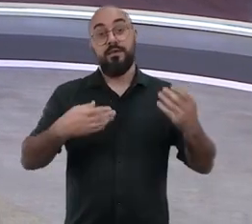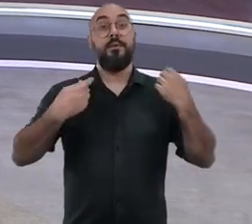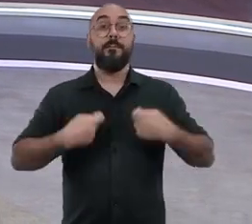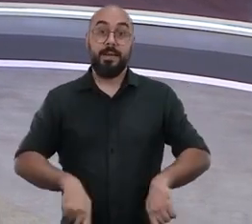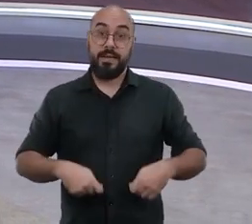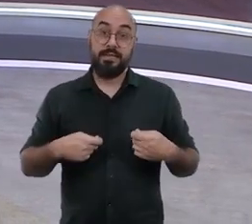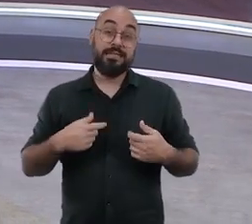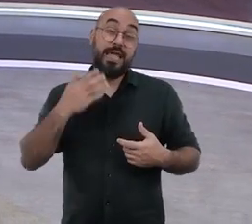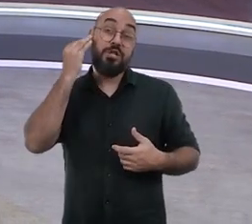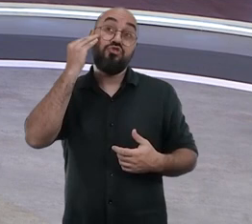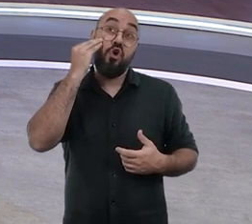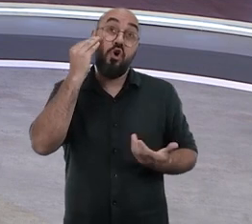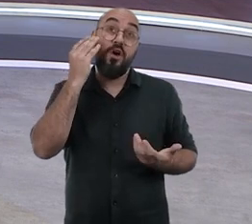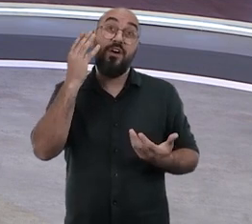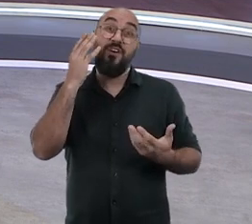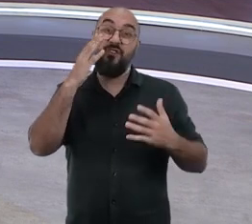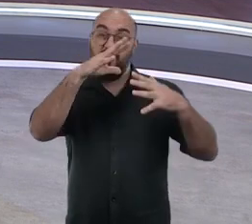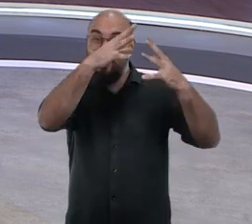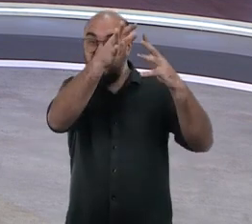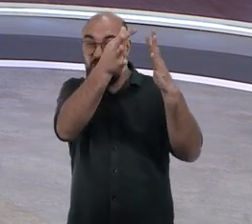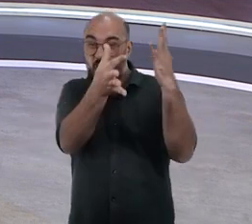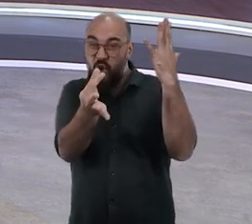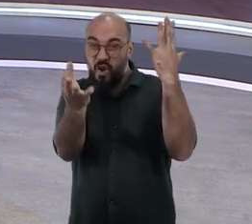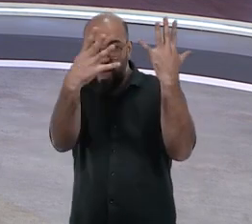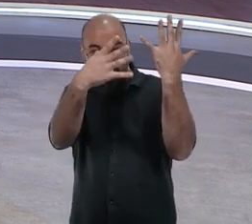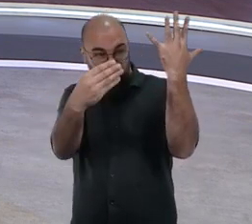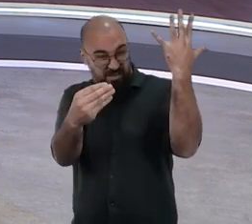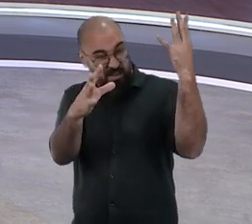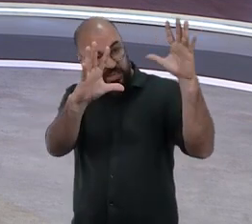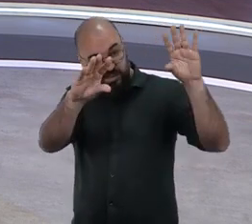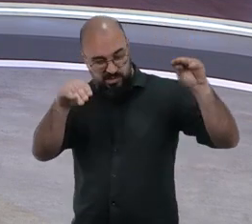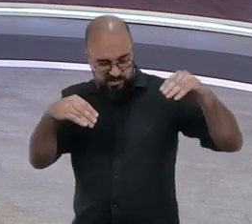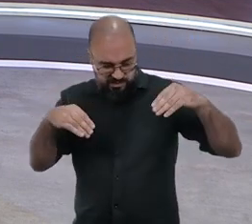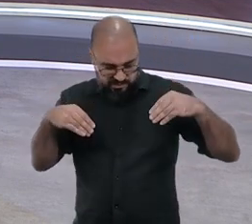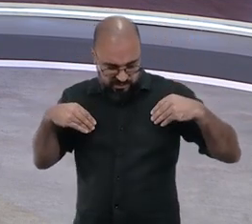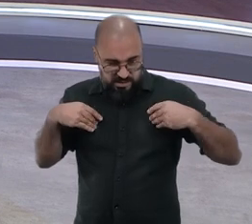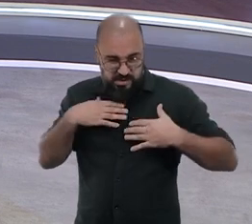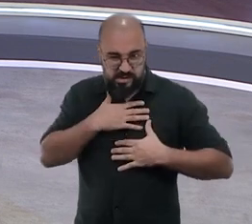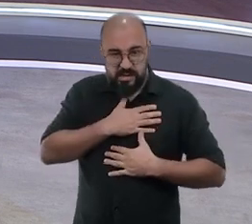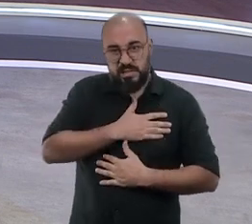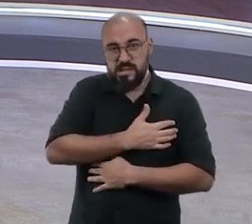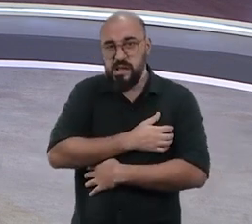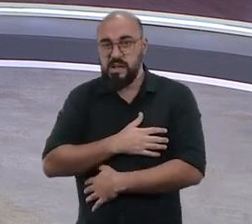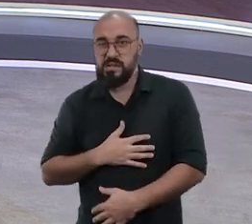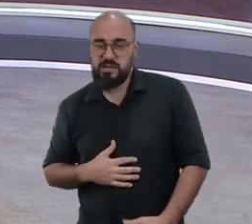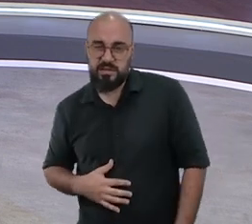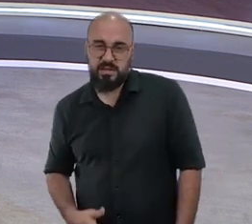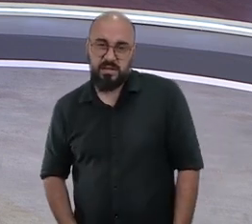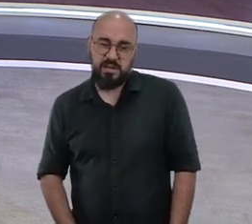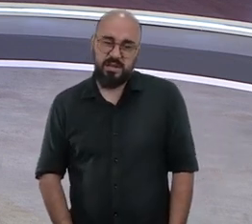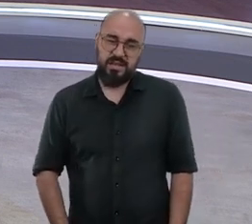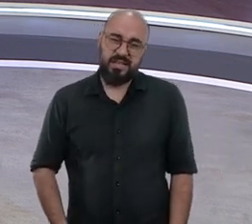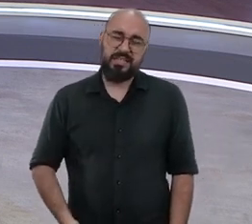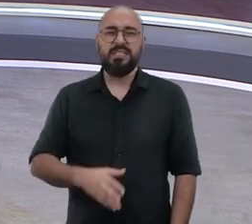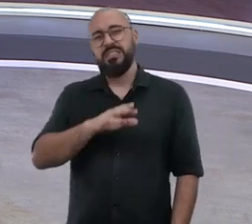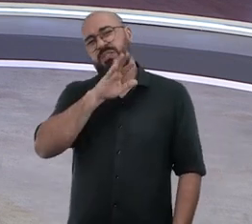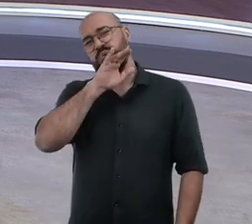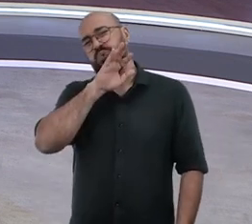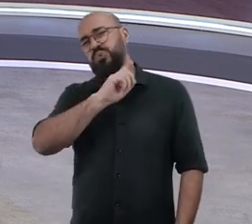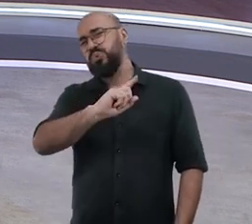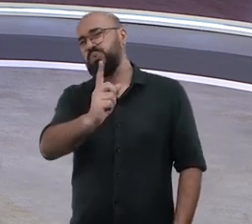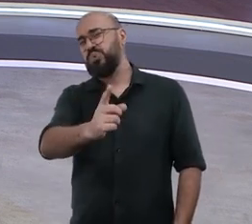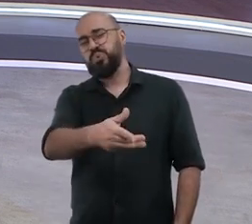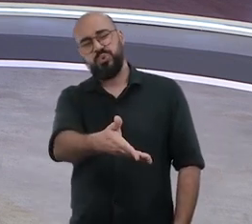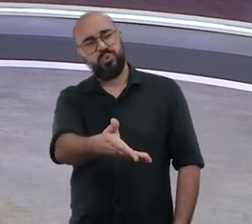de folhas de figueira. Era uma roupa ridícula. Era uma roupa que não tem sustentabilidade. Era